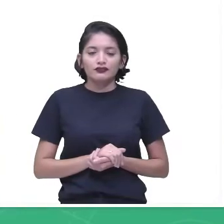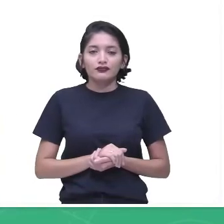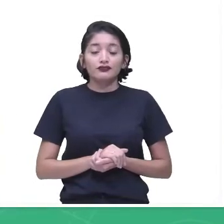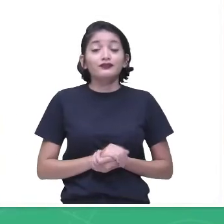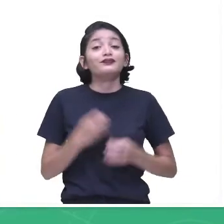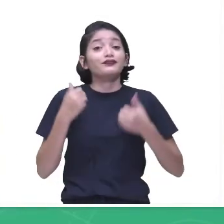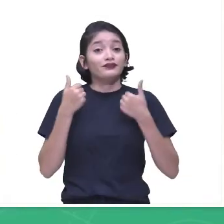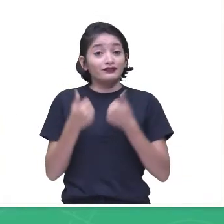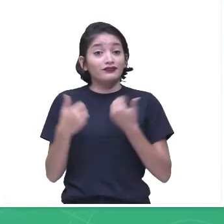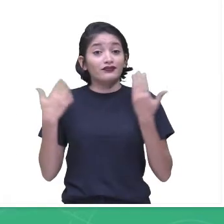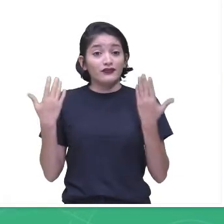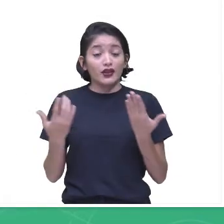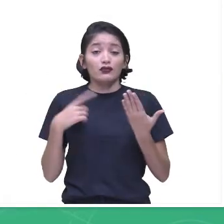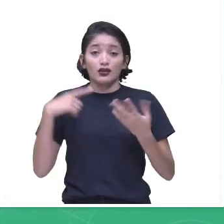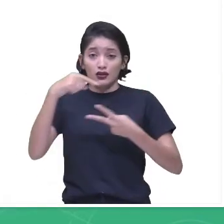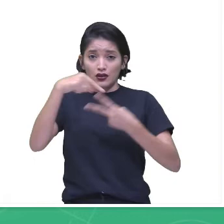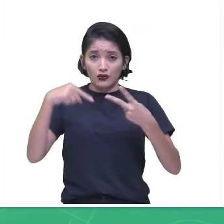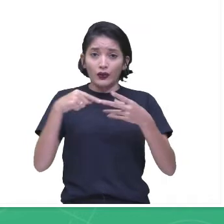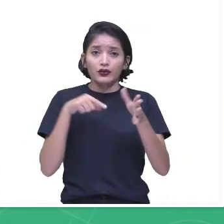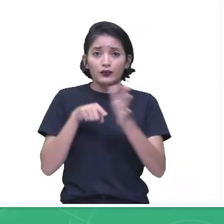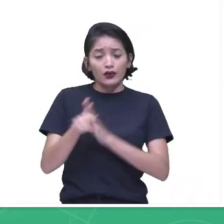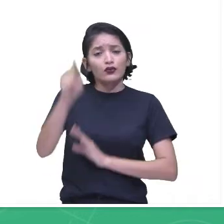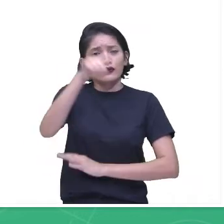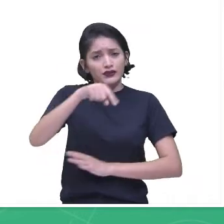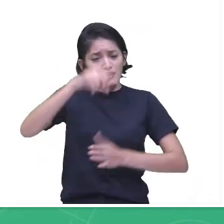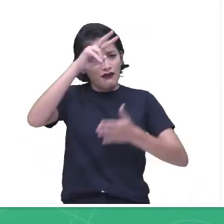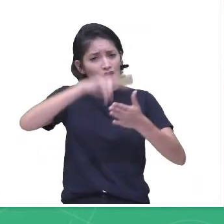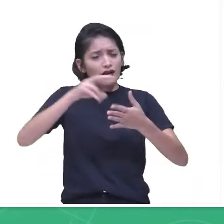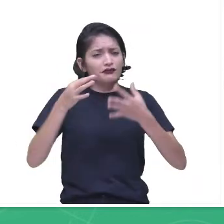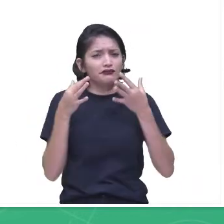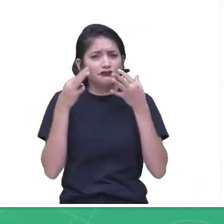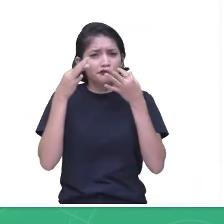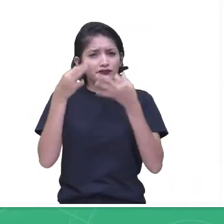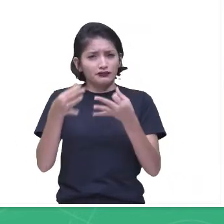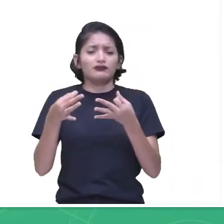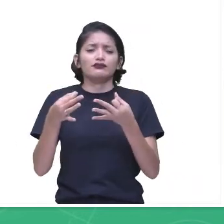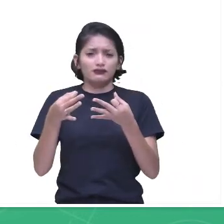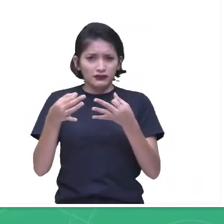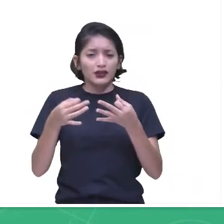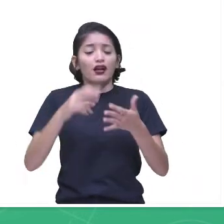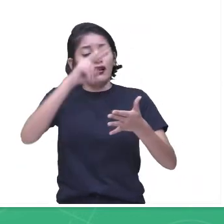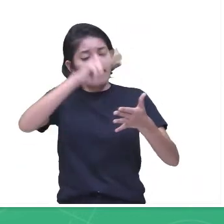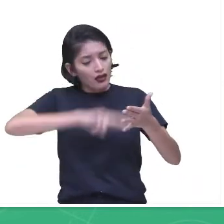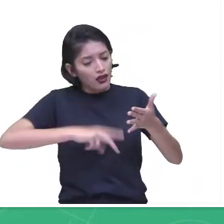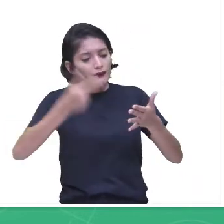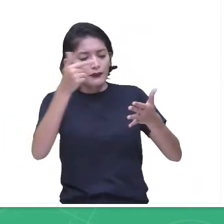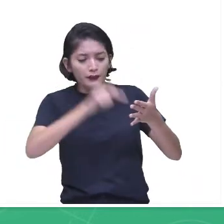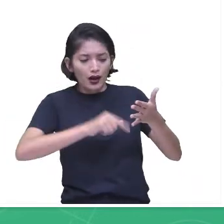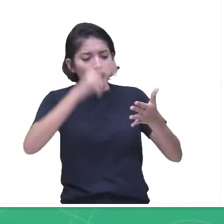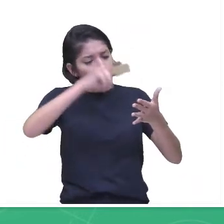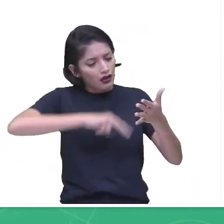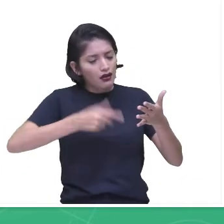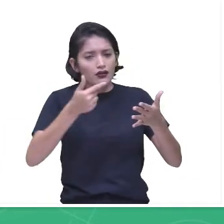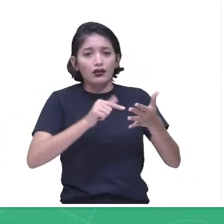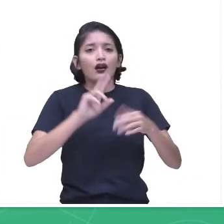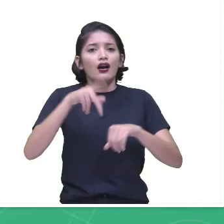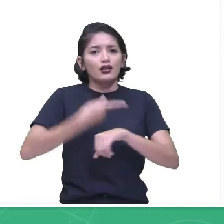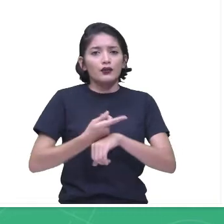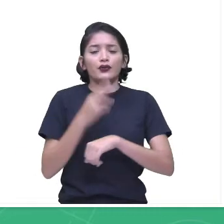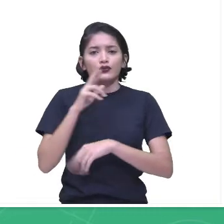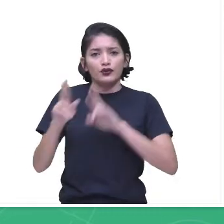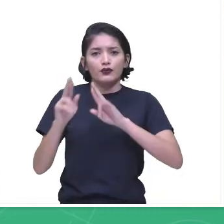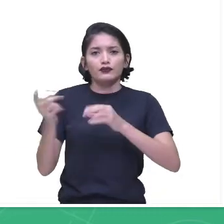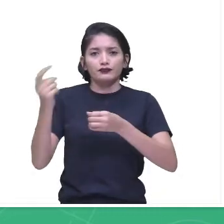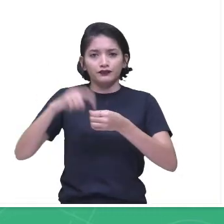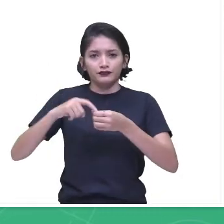Muito bem, nós temos aí duas questões que vocês vão ler com atenção, leiam, releiam e respondam, que daqui a pouco a gente vai